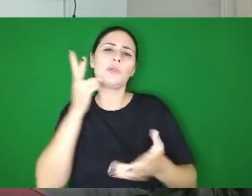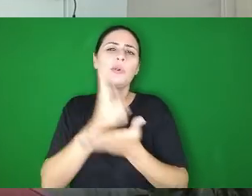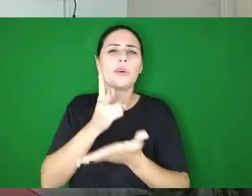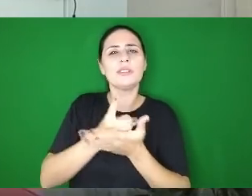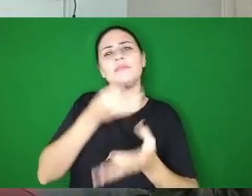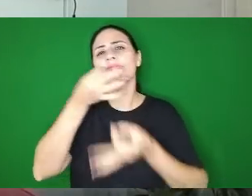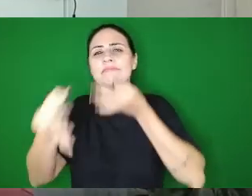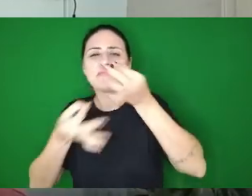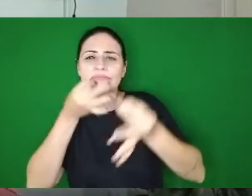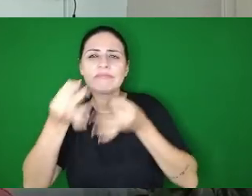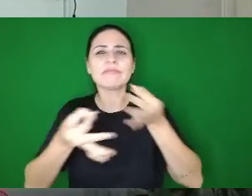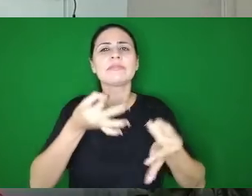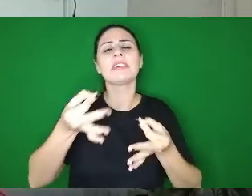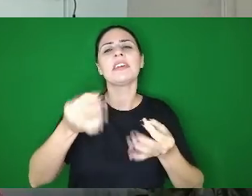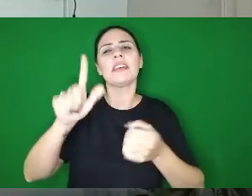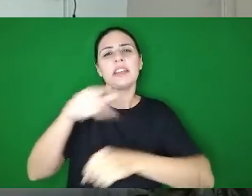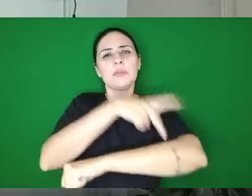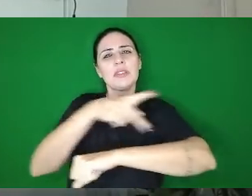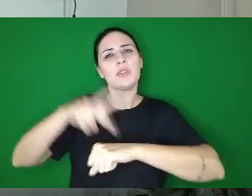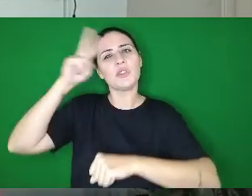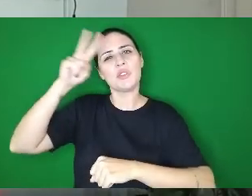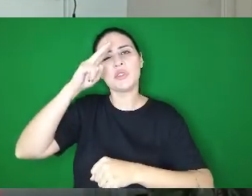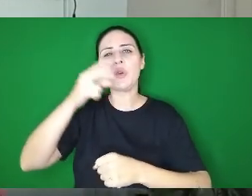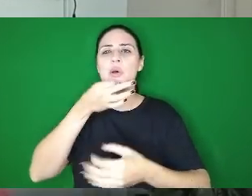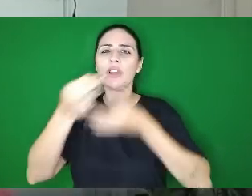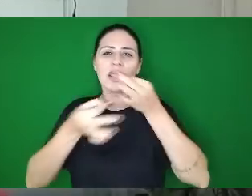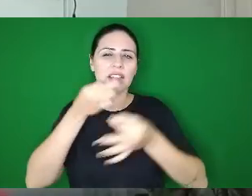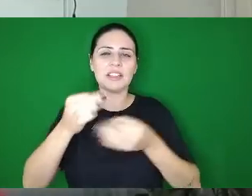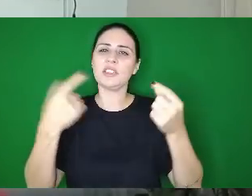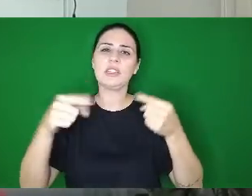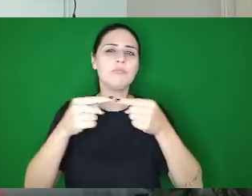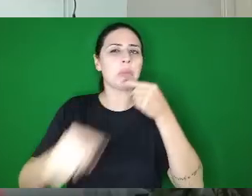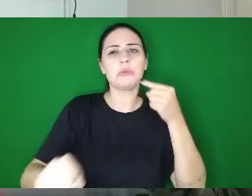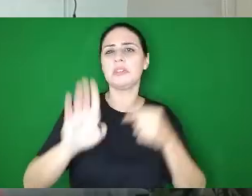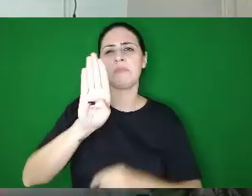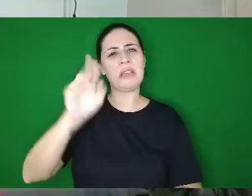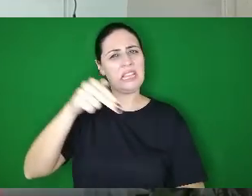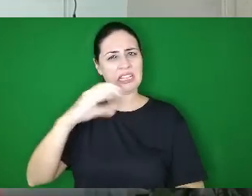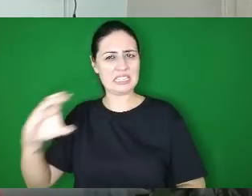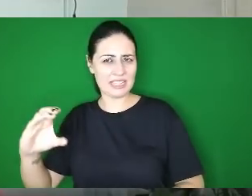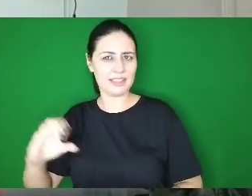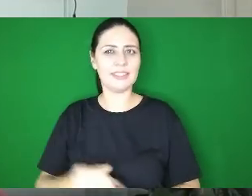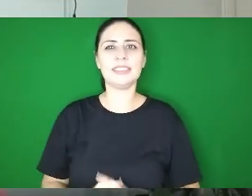tipo, da pedagogia histórico-crítica não estar alinhada na BNCC?